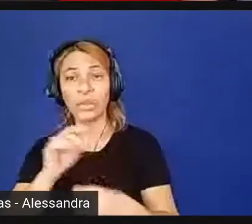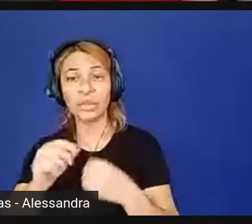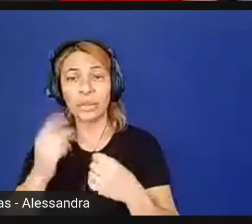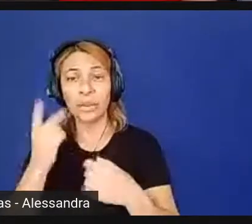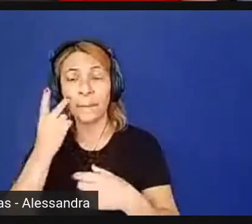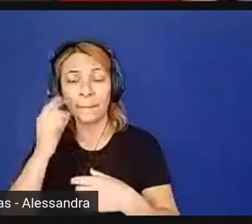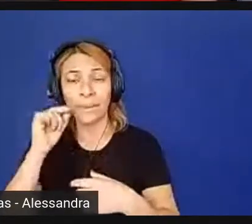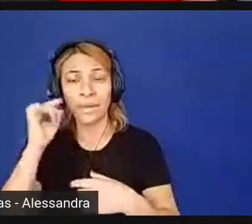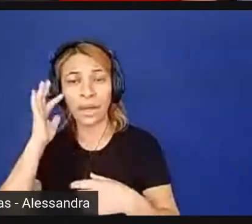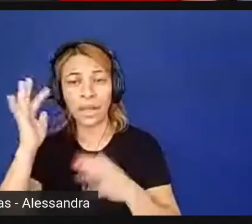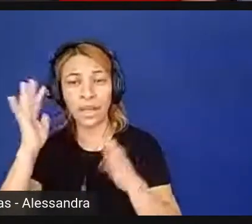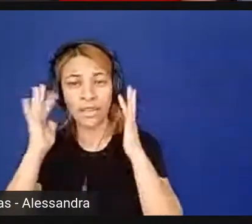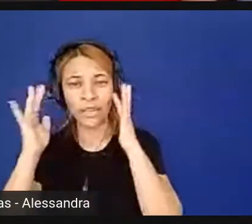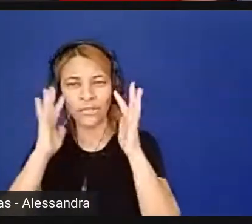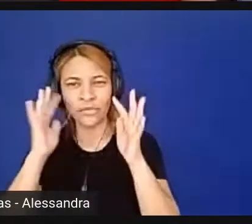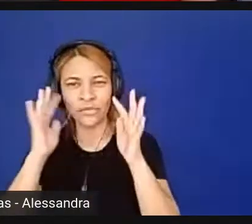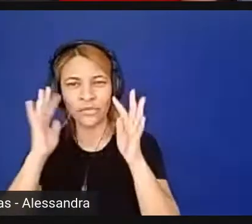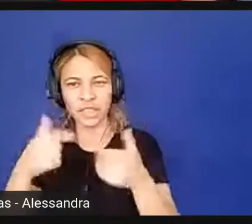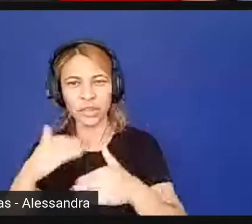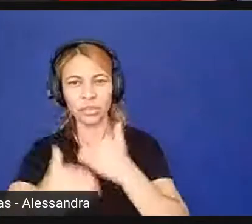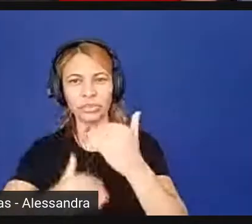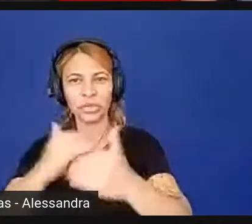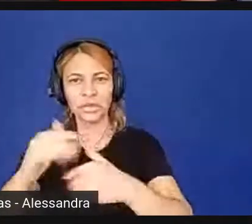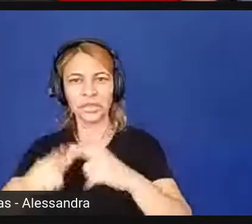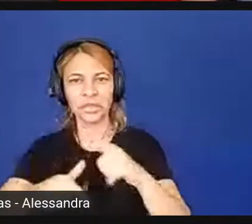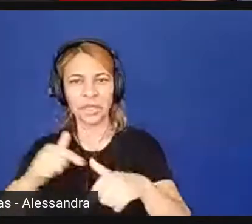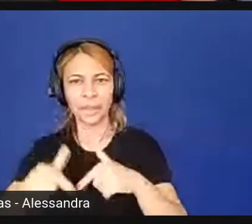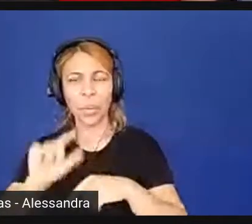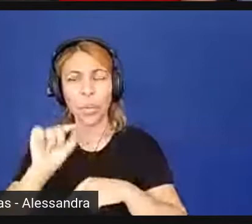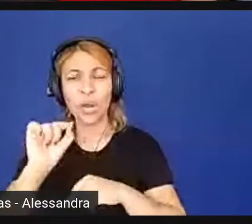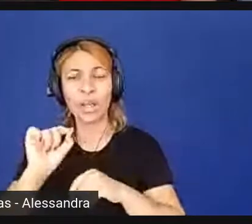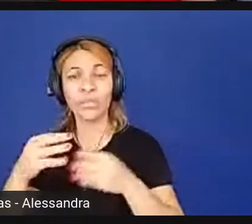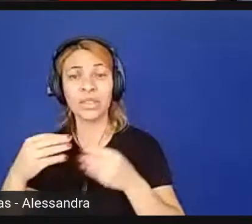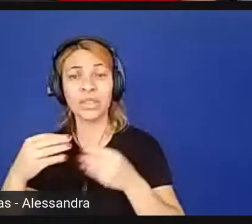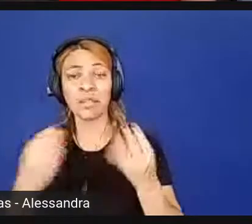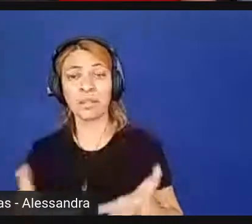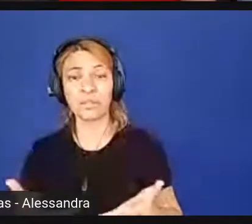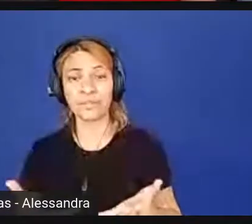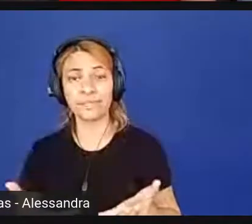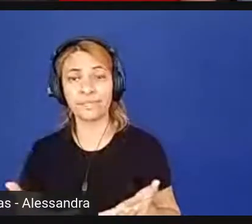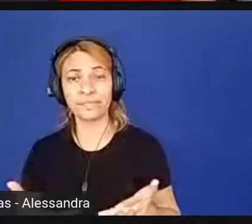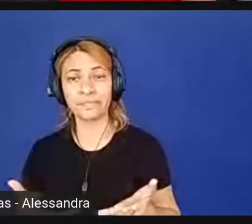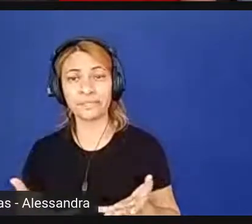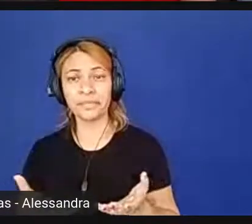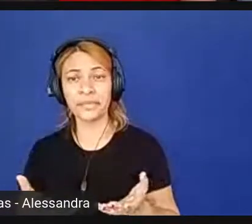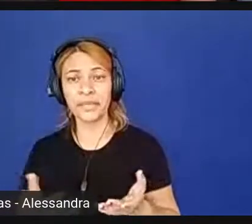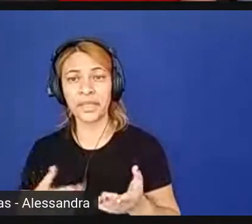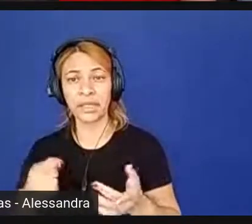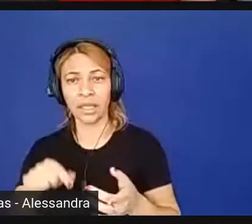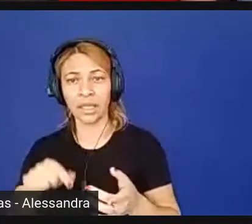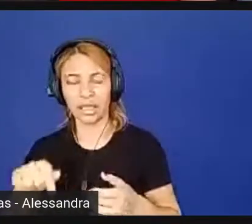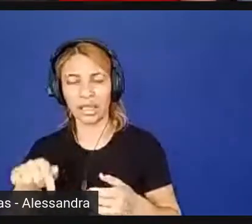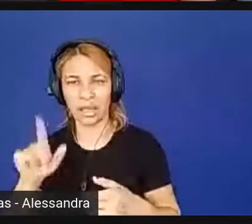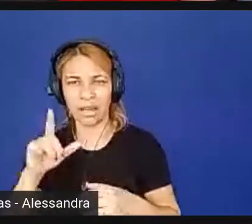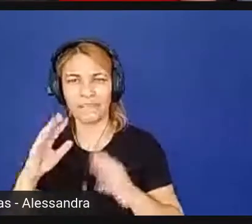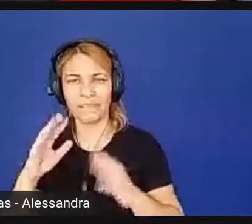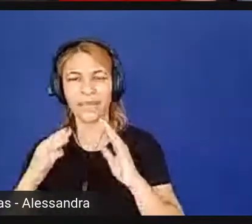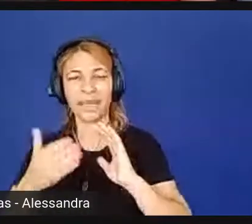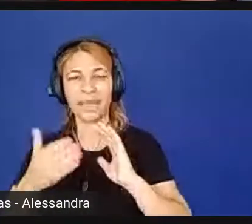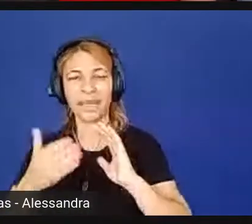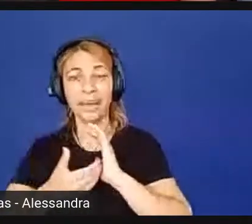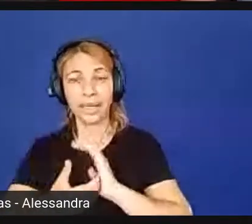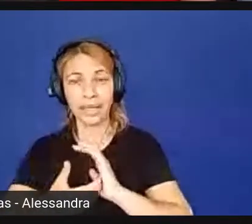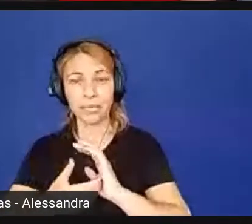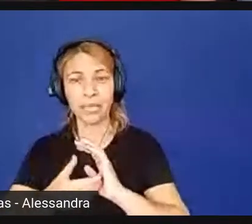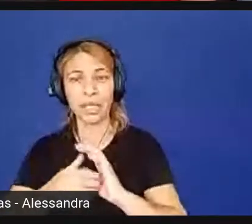a eficiência desse processo de trabalho. O que é que você entrega? Nós estamos passando aqui na Câmara por uma reforma administrativa e a pergunta que a